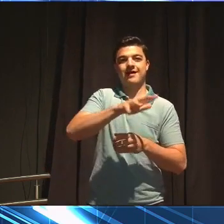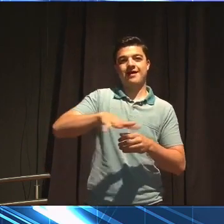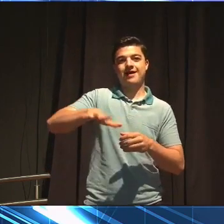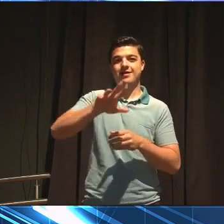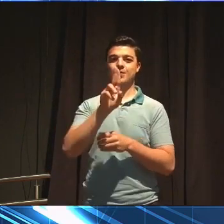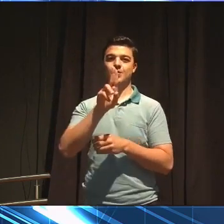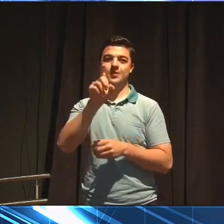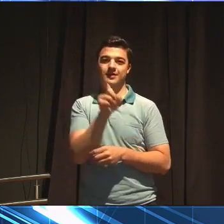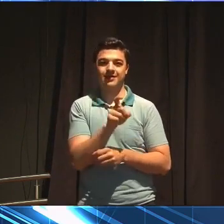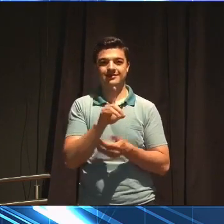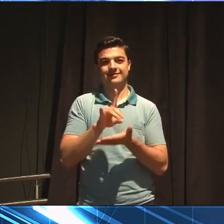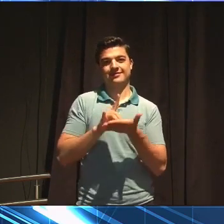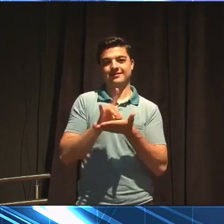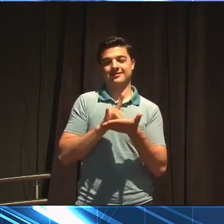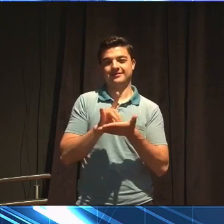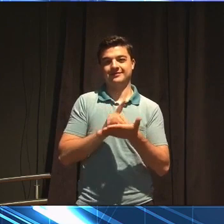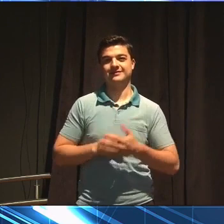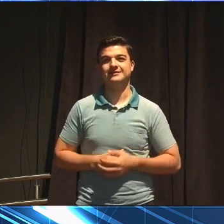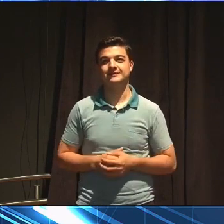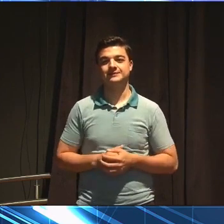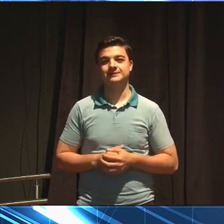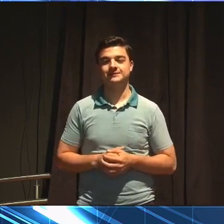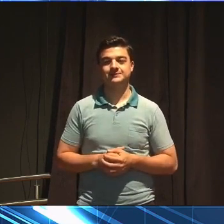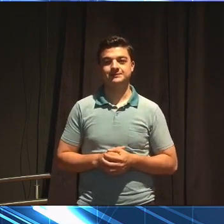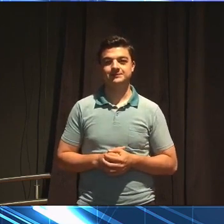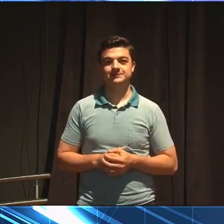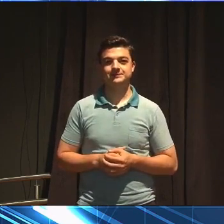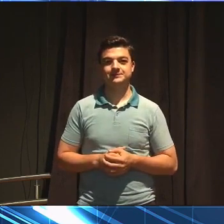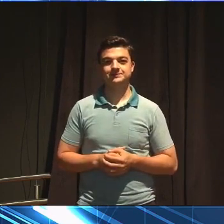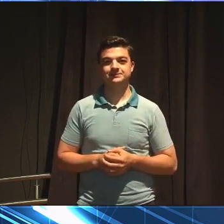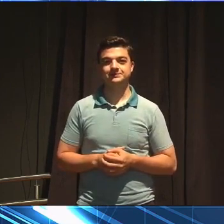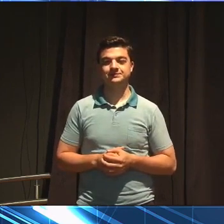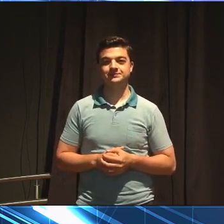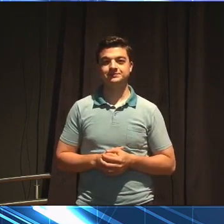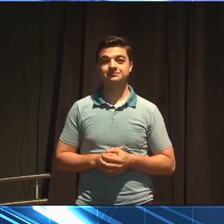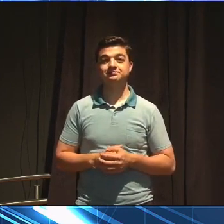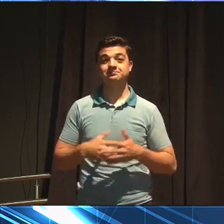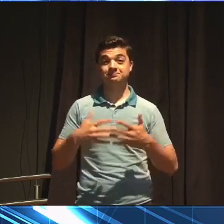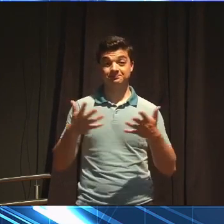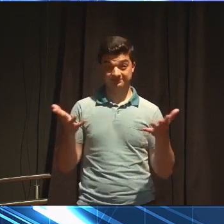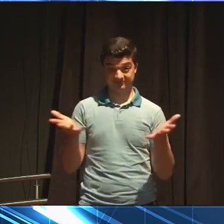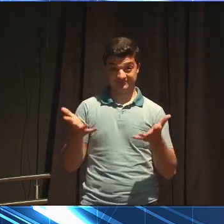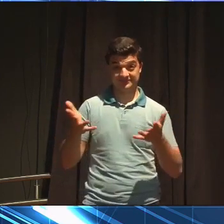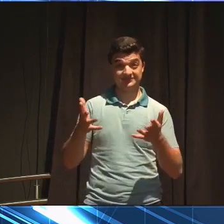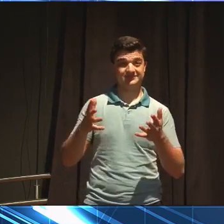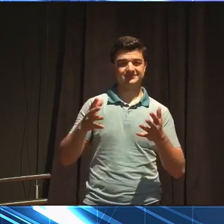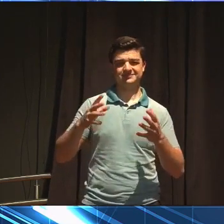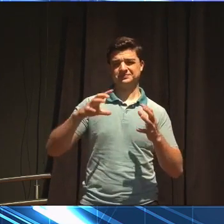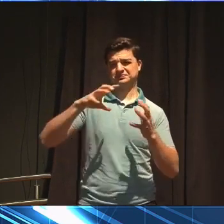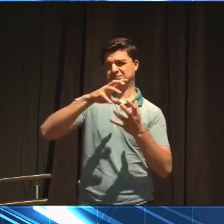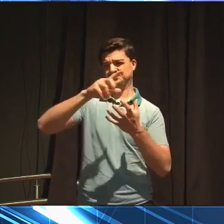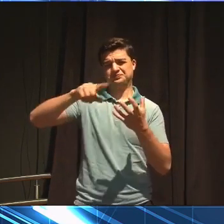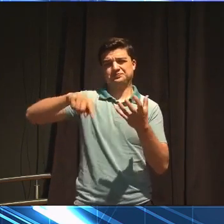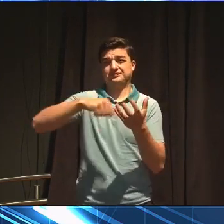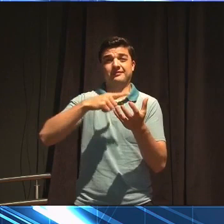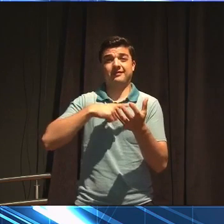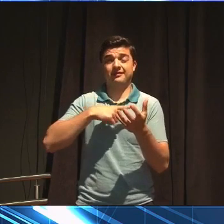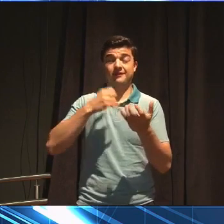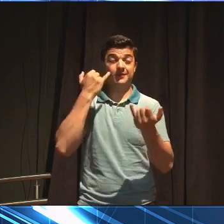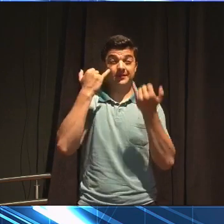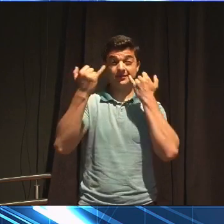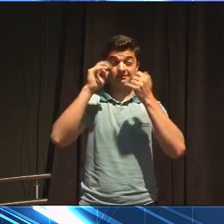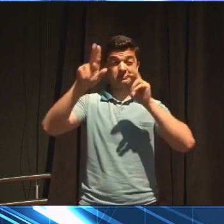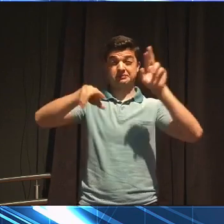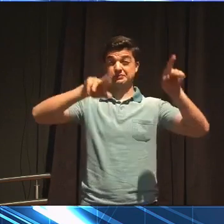formas existentes, pelo contrário, pessoal, porque a gente vive num mundo extremamente diverso. Então, se a gente acaba pegando